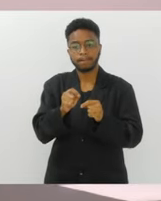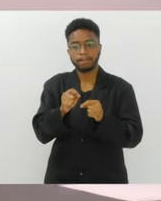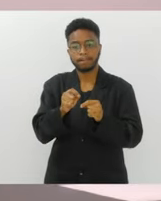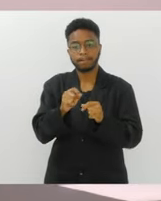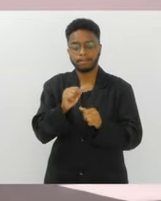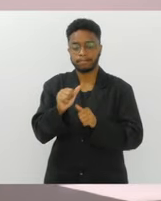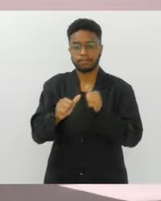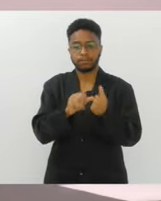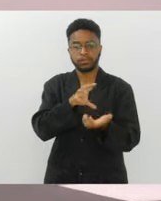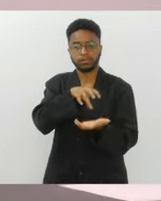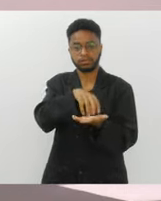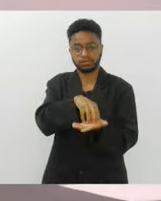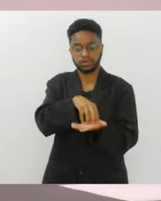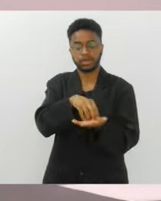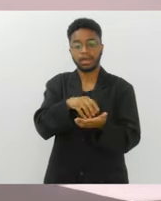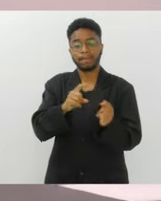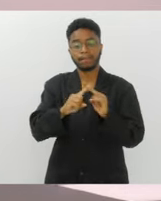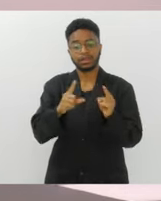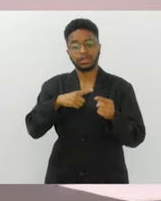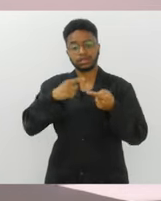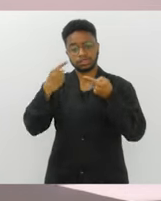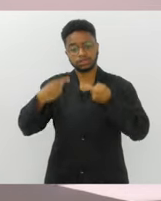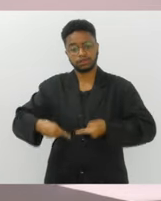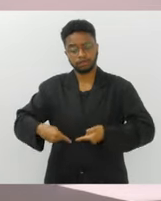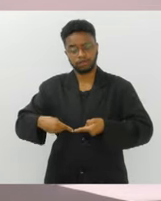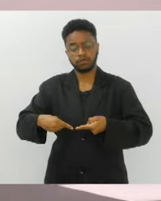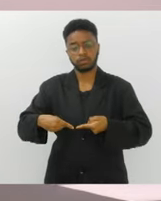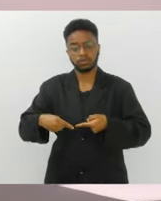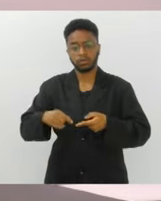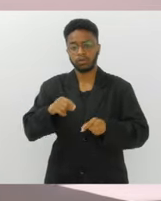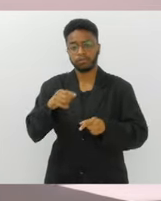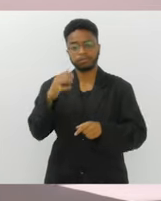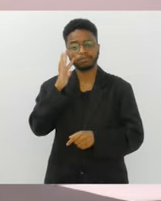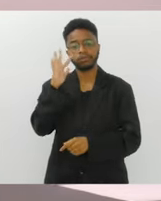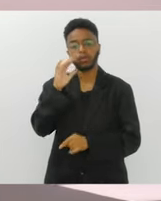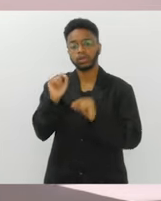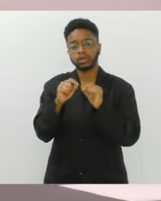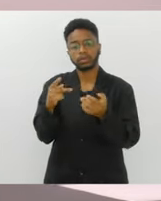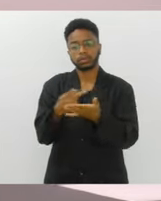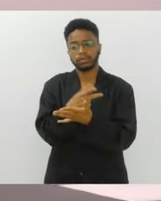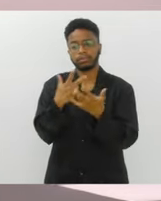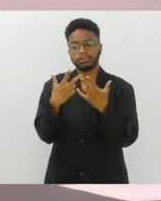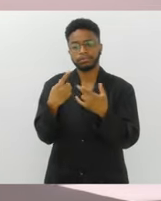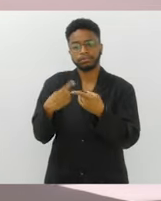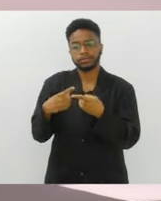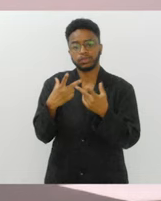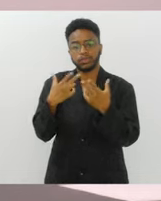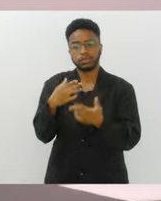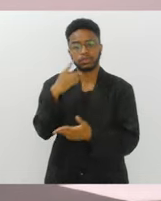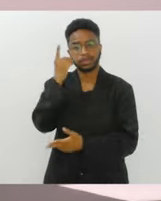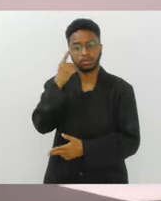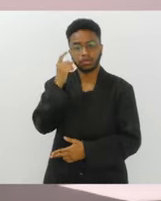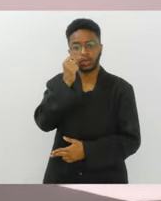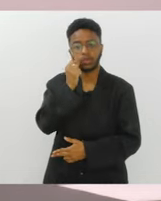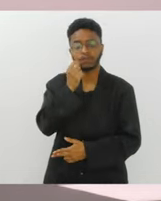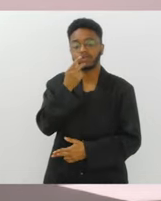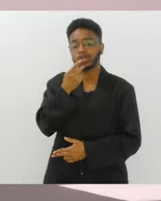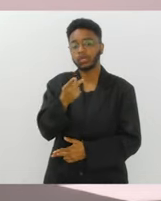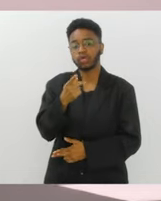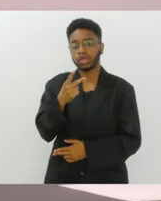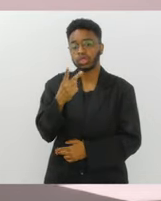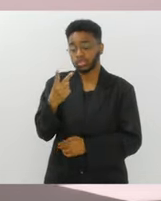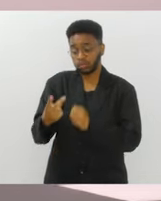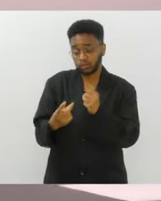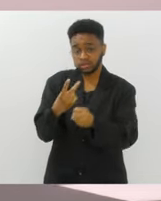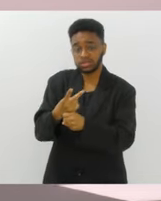agência reguladora. Mas é um desafio muito grande. Assim, o que vai acontecer? Porque, como o deputado Ratinho aqui falou, a gente vai ver daqui a 1-2 anos vai estar a